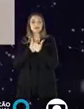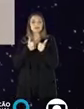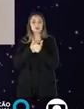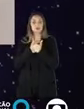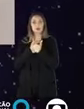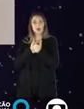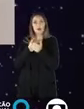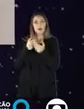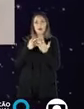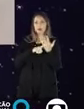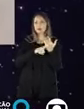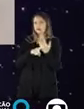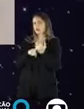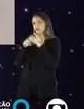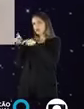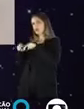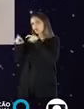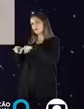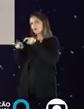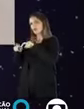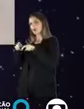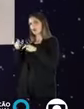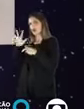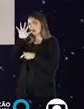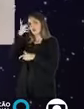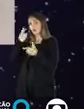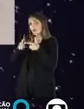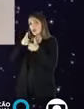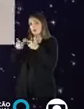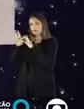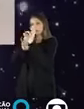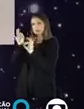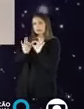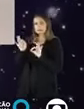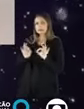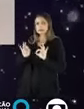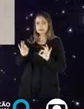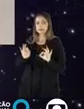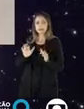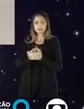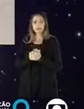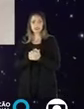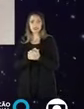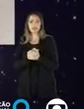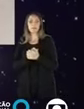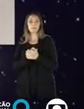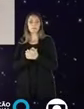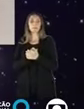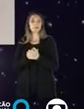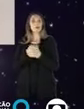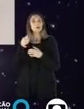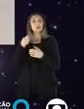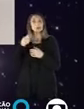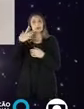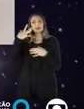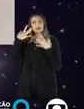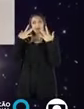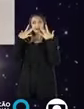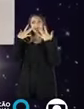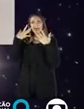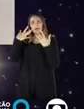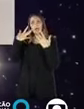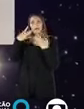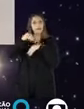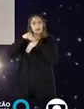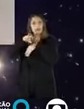campo para resolver os problemas operacionais vai ajudar a gente a acelerar a adoção de outros tipos de tecnologia. Então, acho que você deixa uma